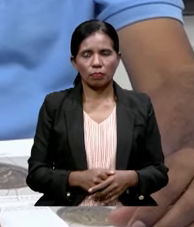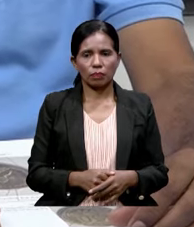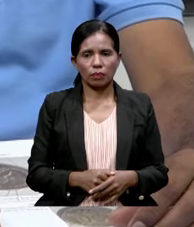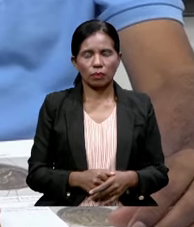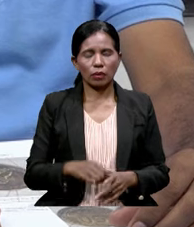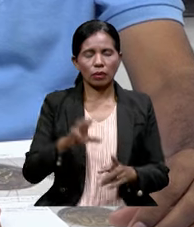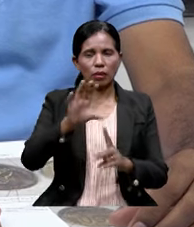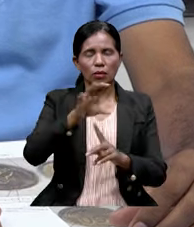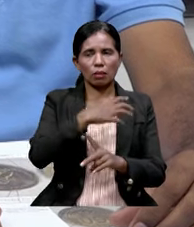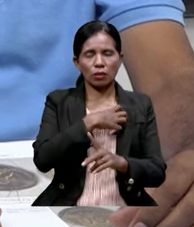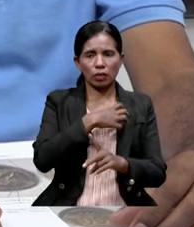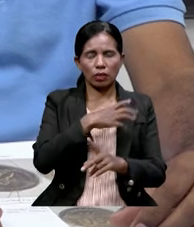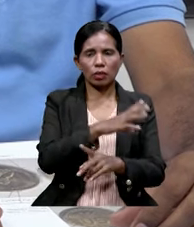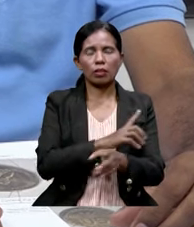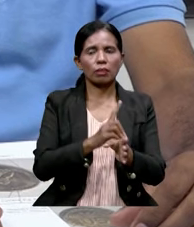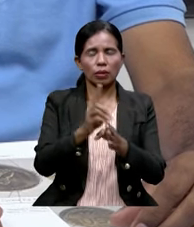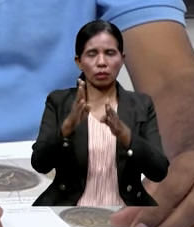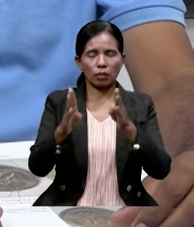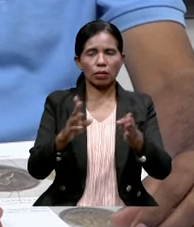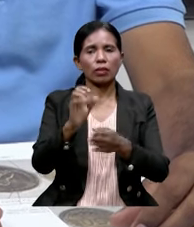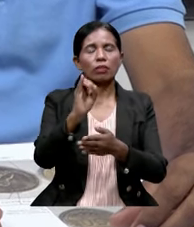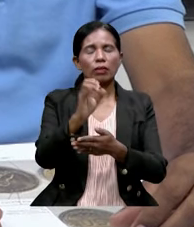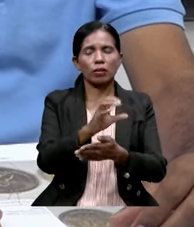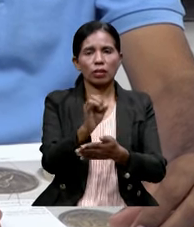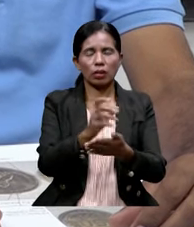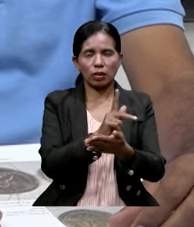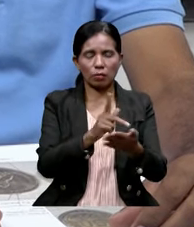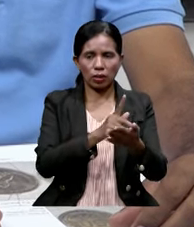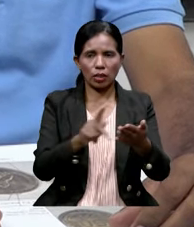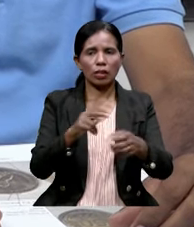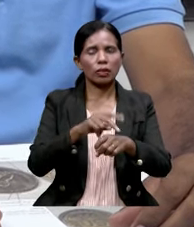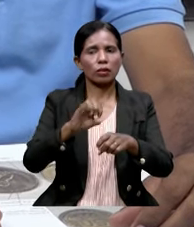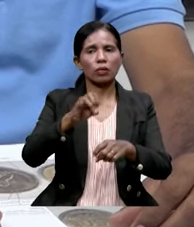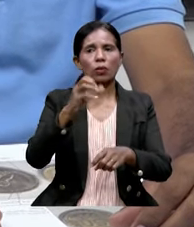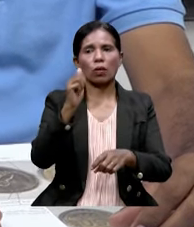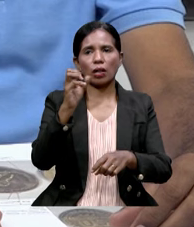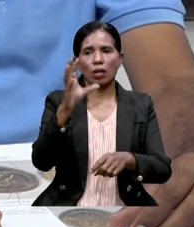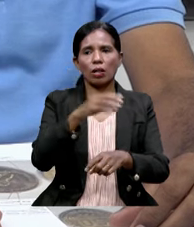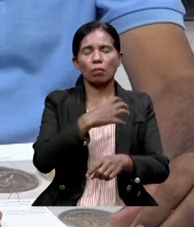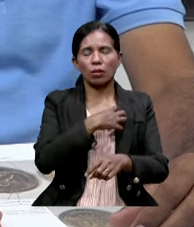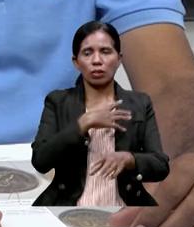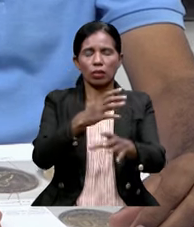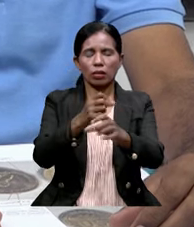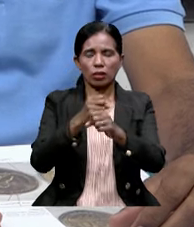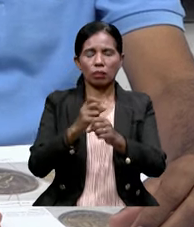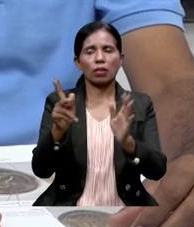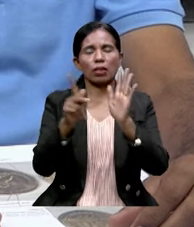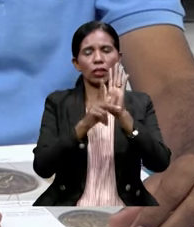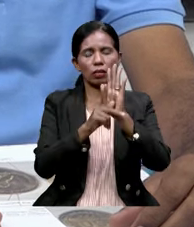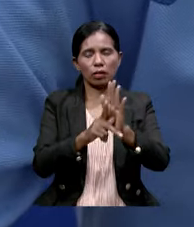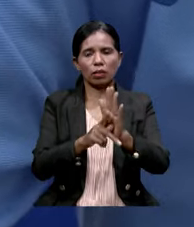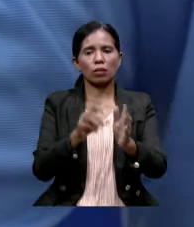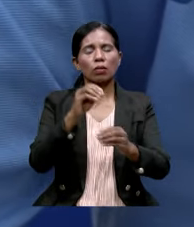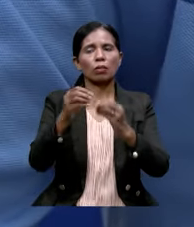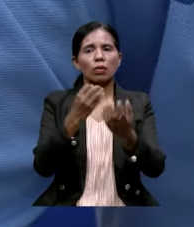Chefe Polícia Departamento de Investigação Criminal Nacional, Superintendente João Belo Ateten, Polícia Simona Queixa, russe vítima da circulação ou